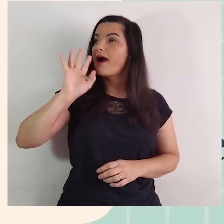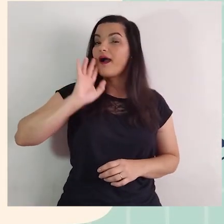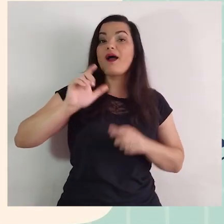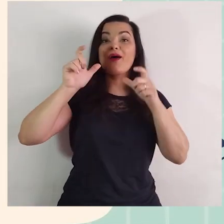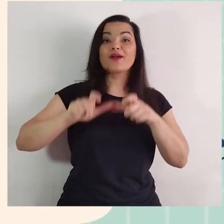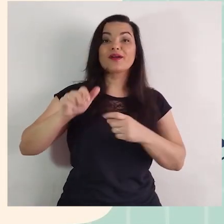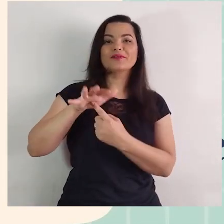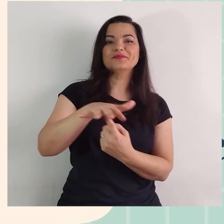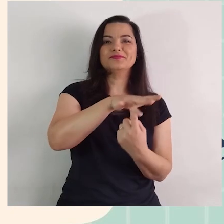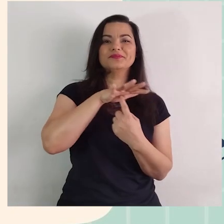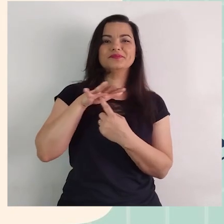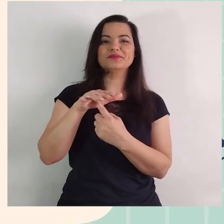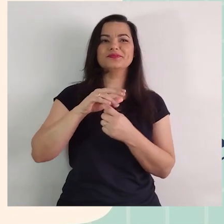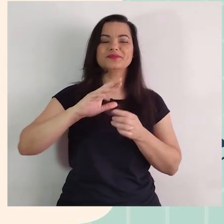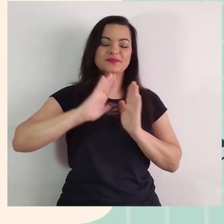de leitura.